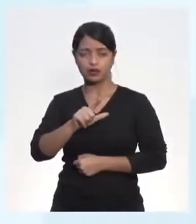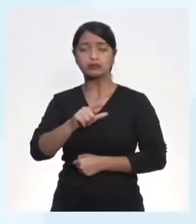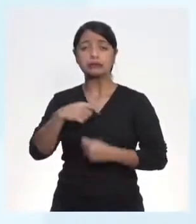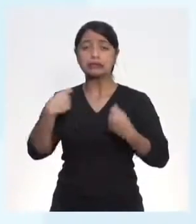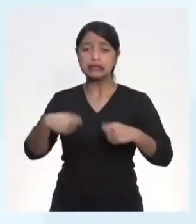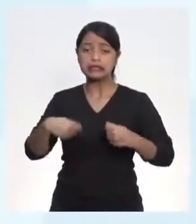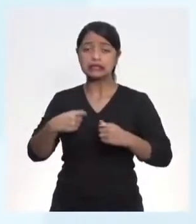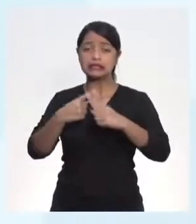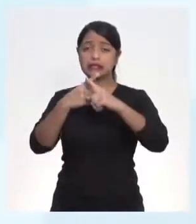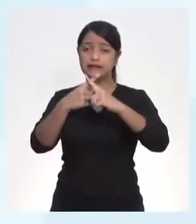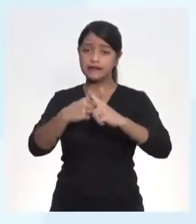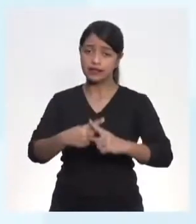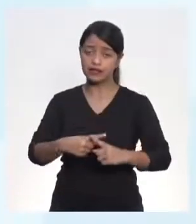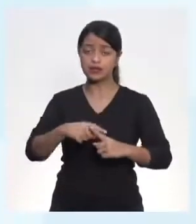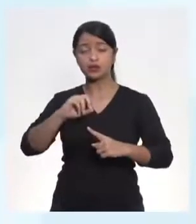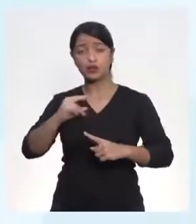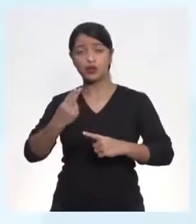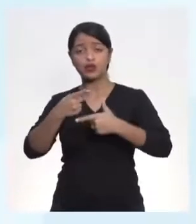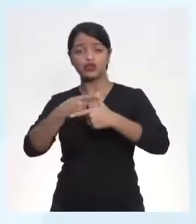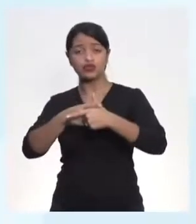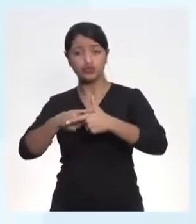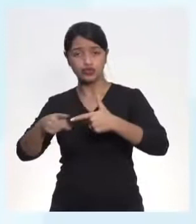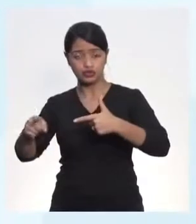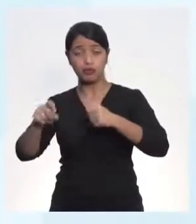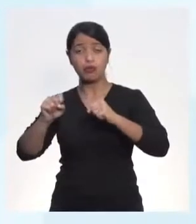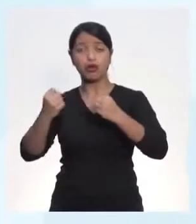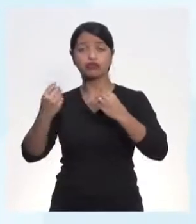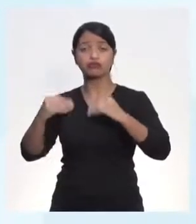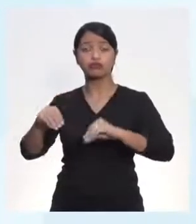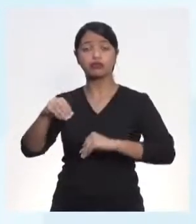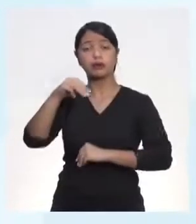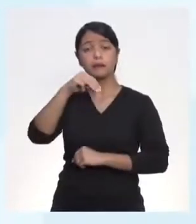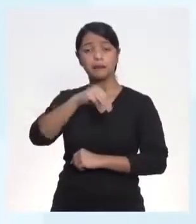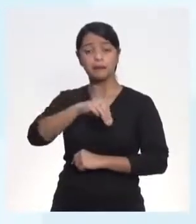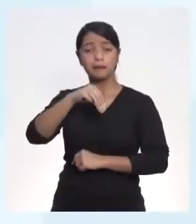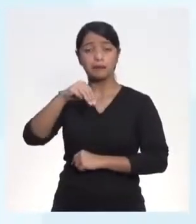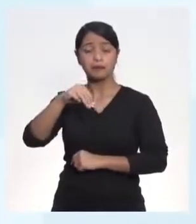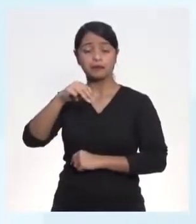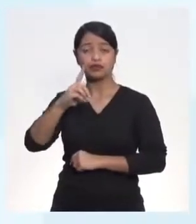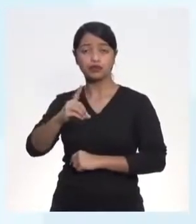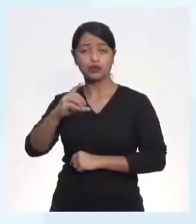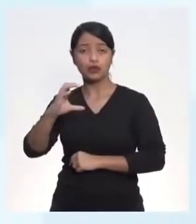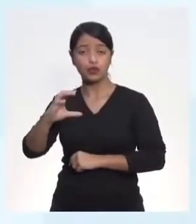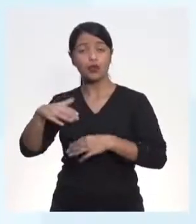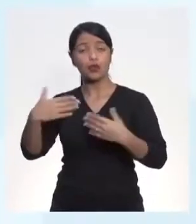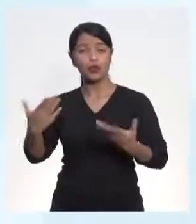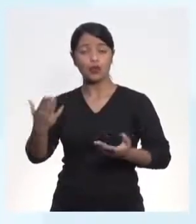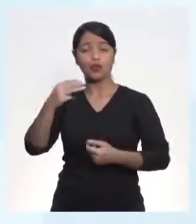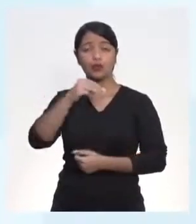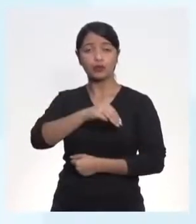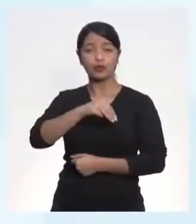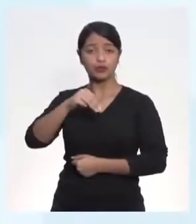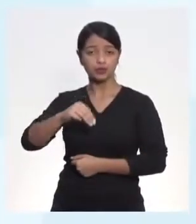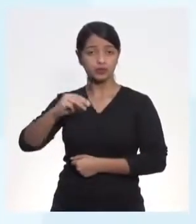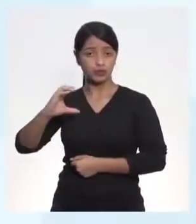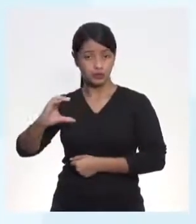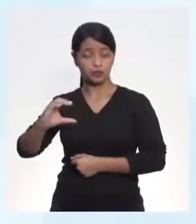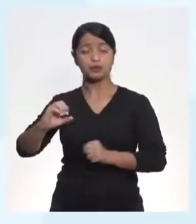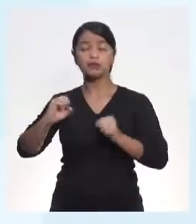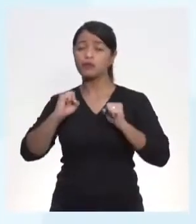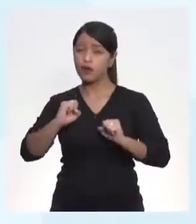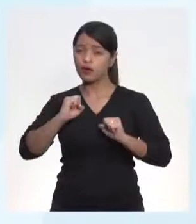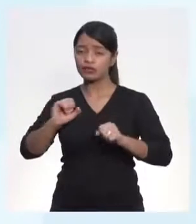né? Podendo incluir máximo divisor comum ou mínimo múltiplo comum, por meio de estratégias diversas,